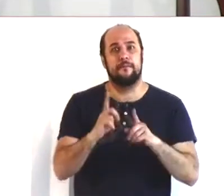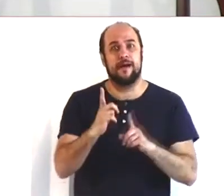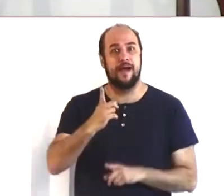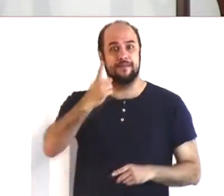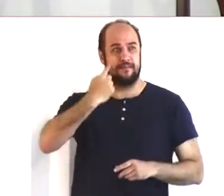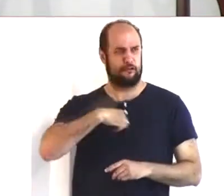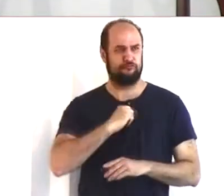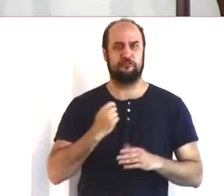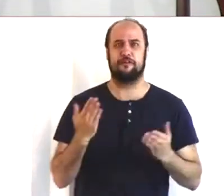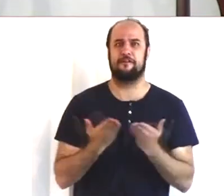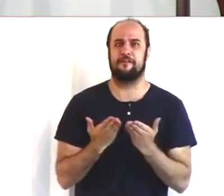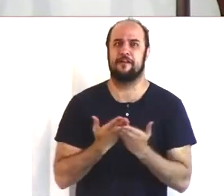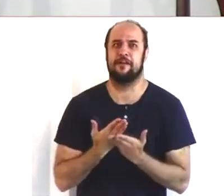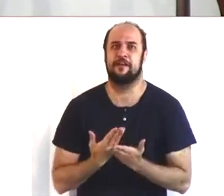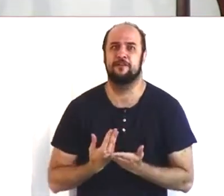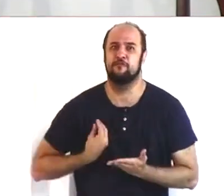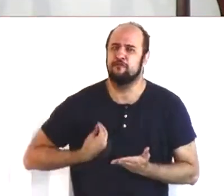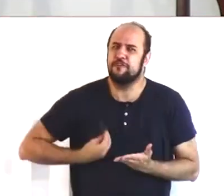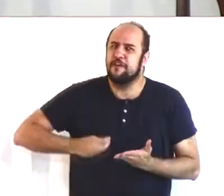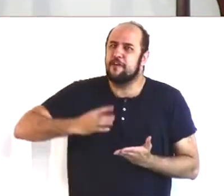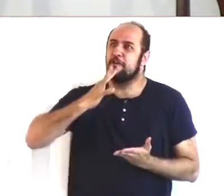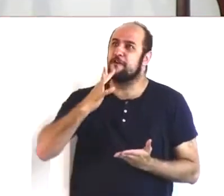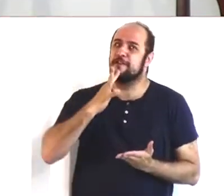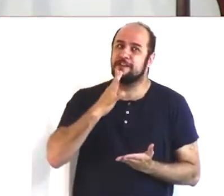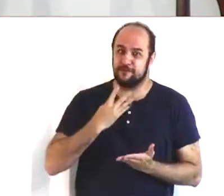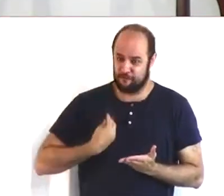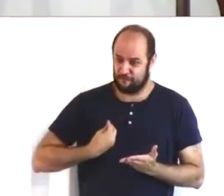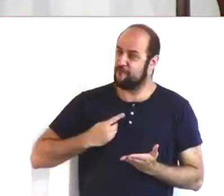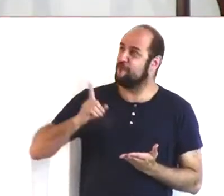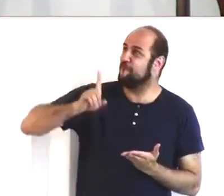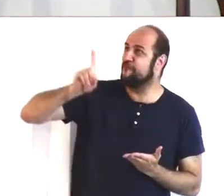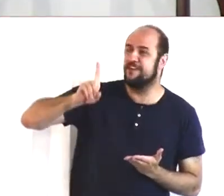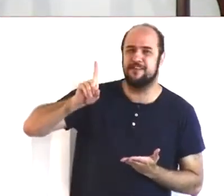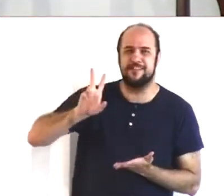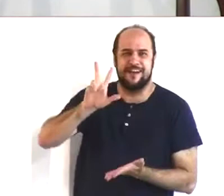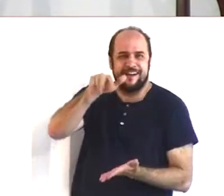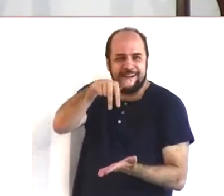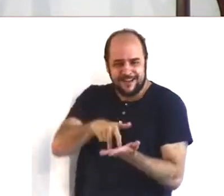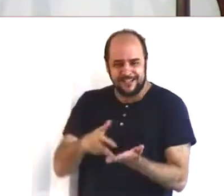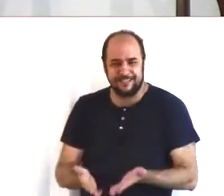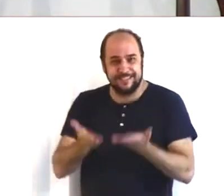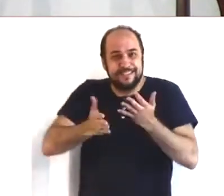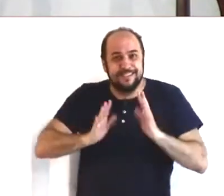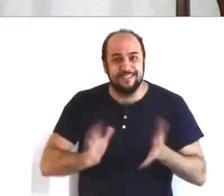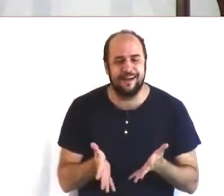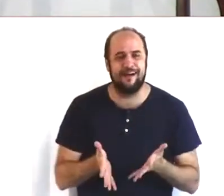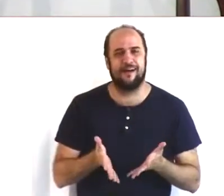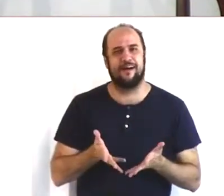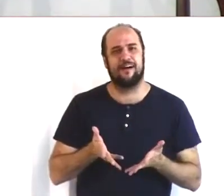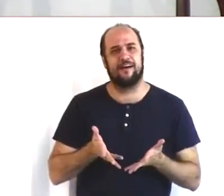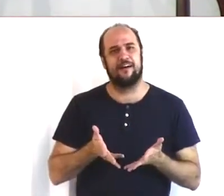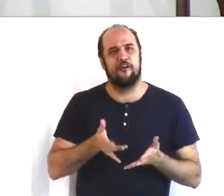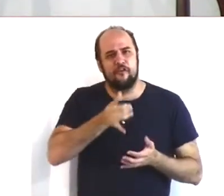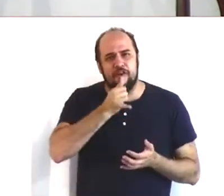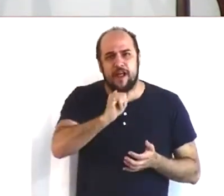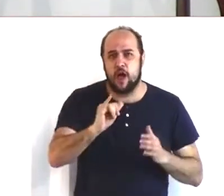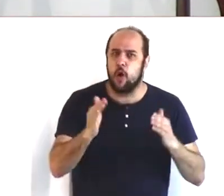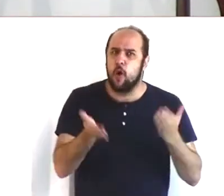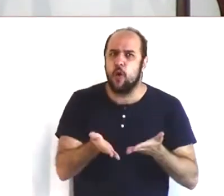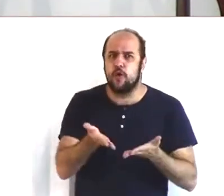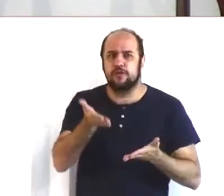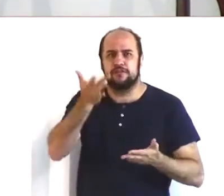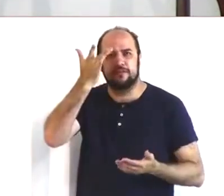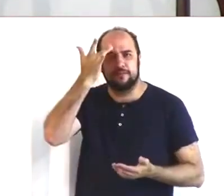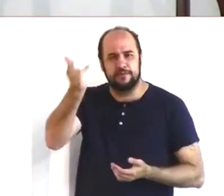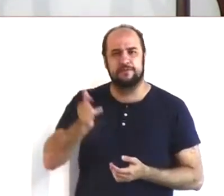dos mortos para viver eternamente, uma palavra viva, uma palavra para hoje e uma palavra para amanhã. É